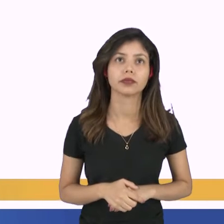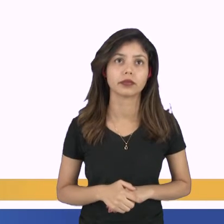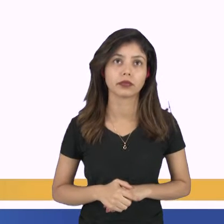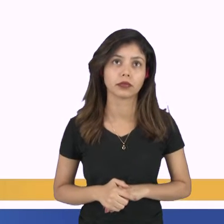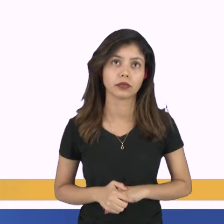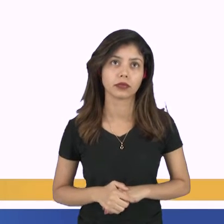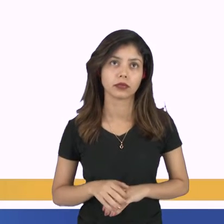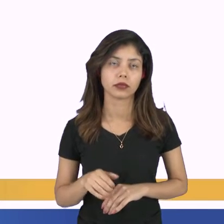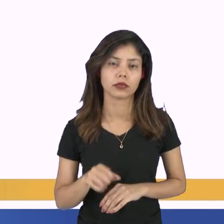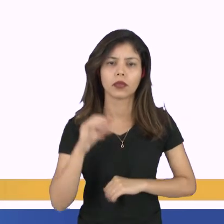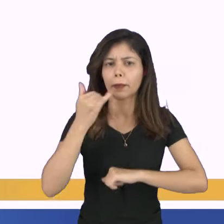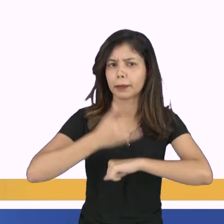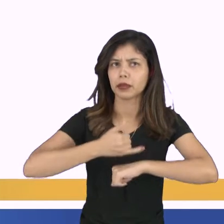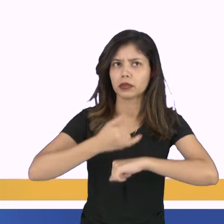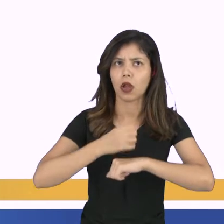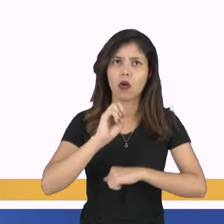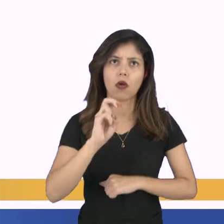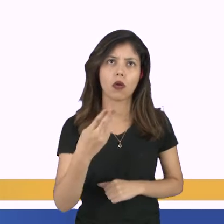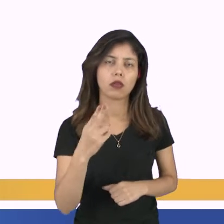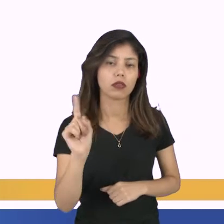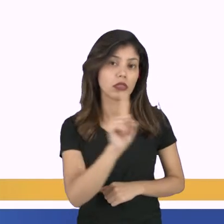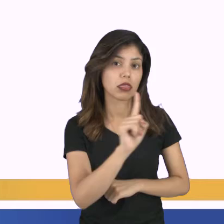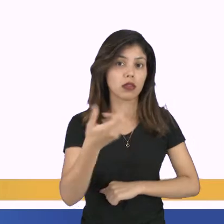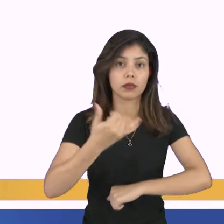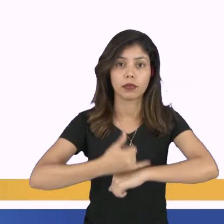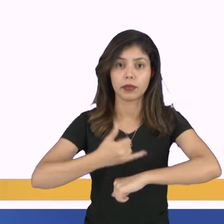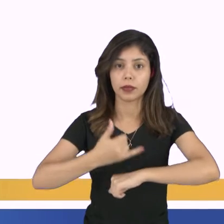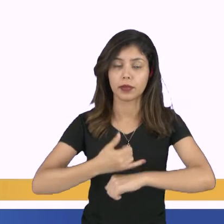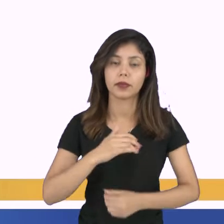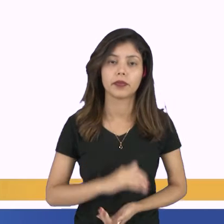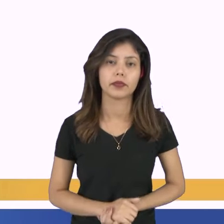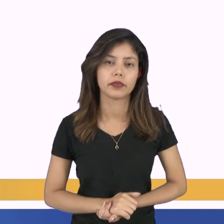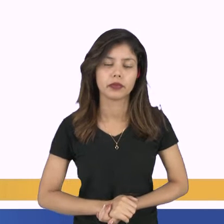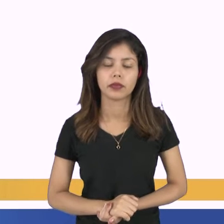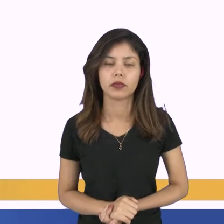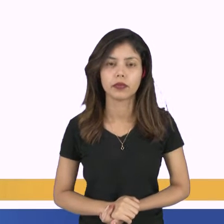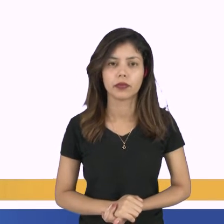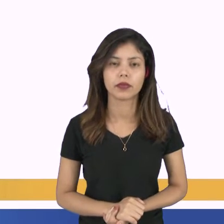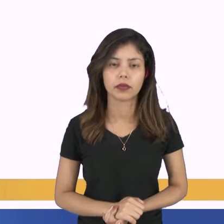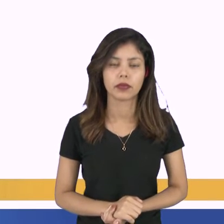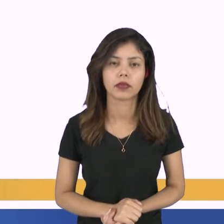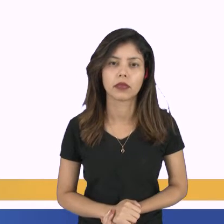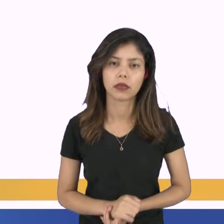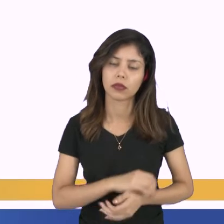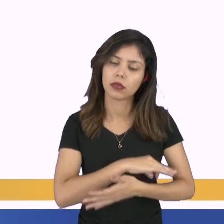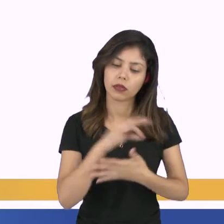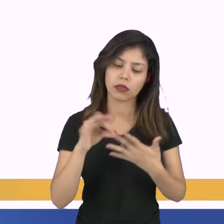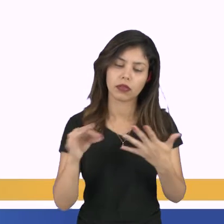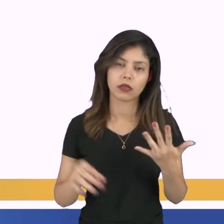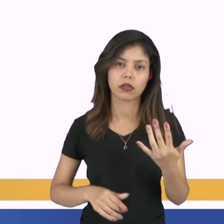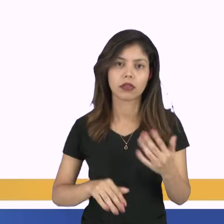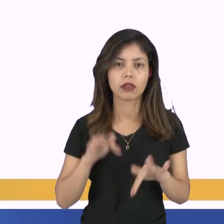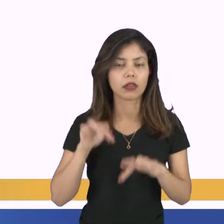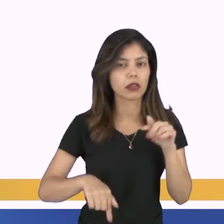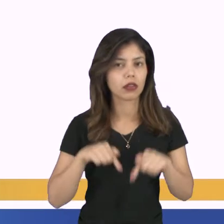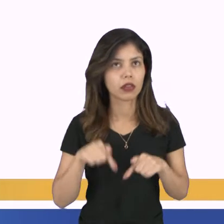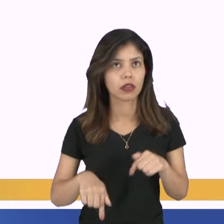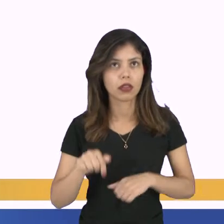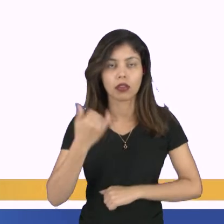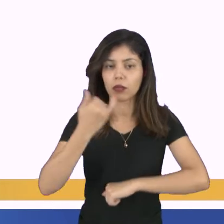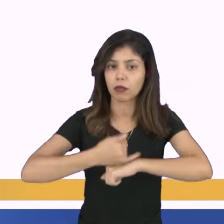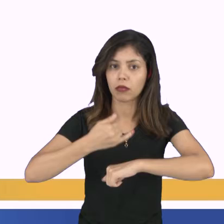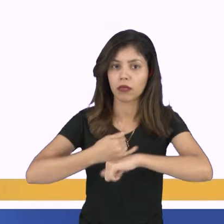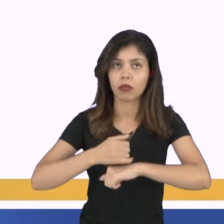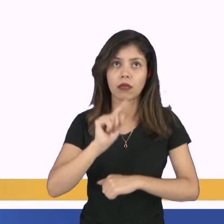e quem são os ametais? Porque todas as vezes que a gente tiver elementos químicos classificados como metais